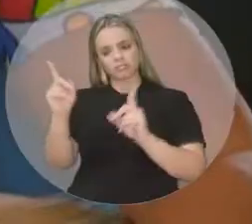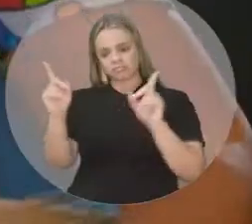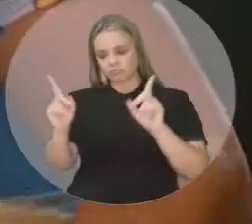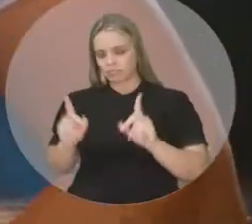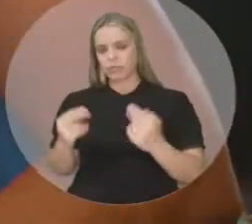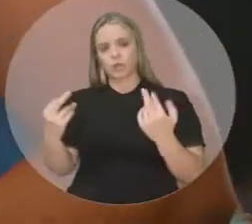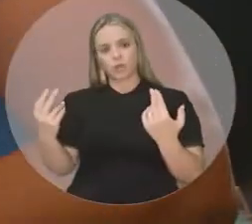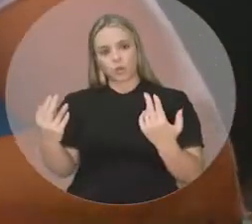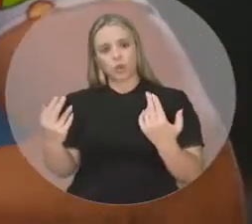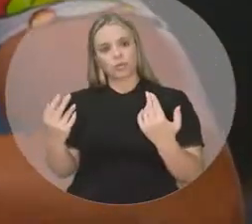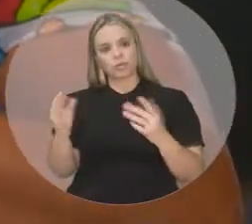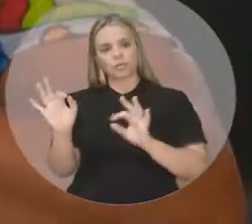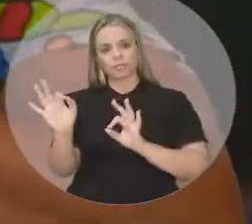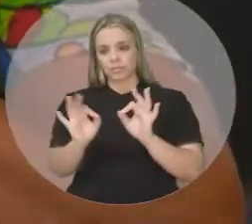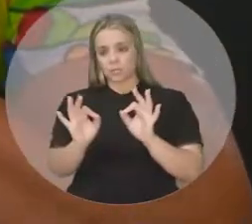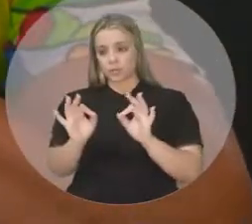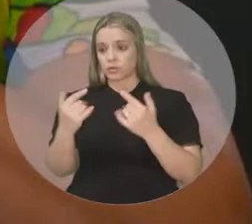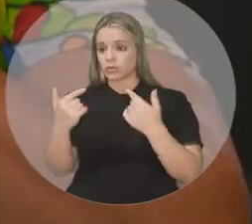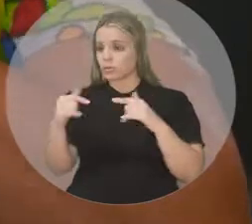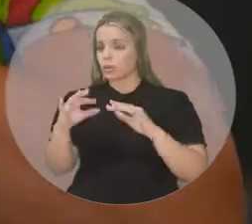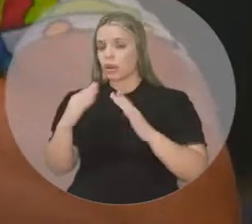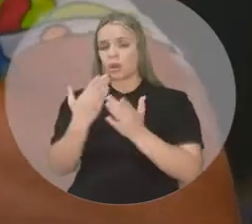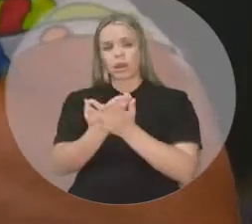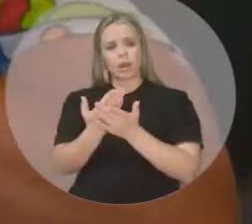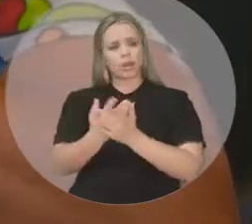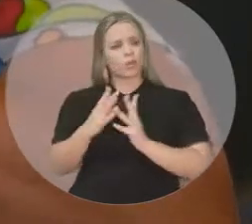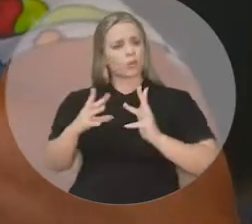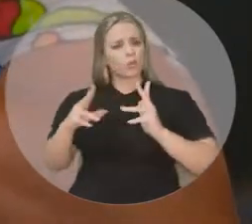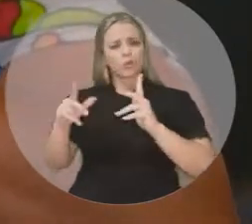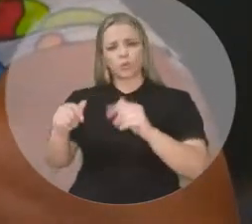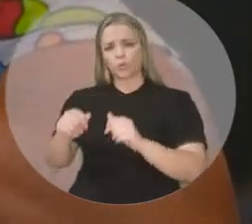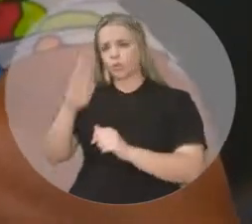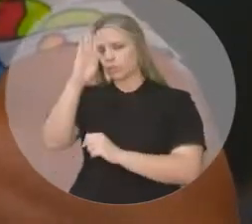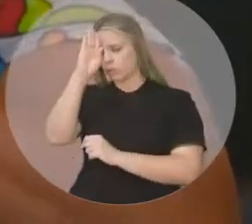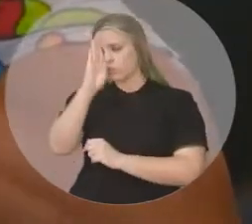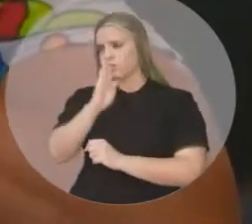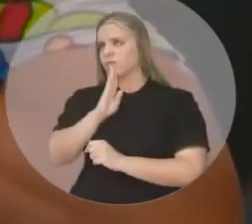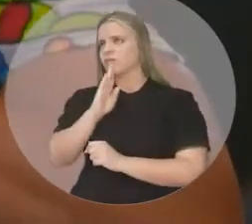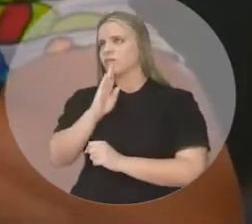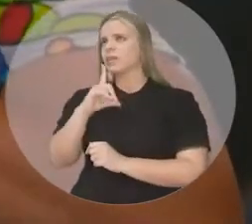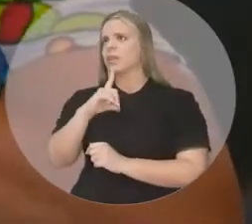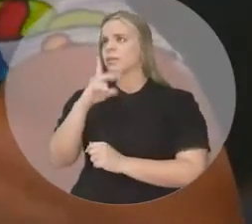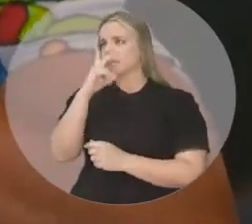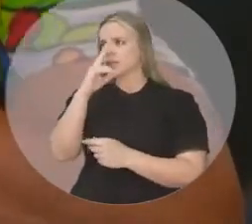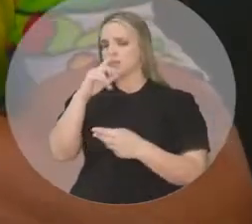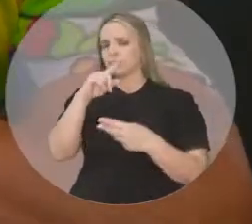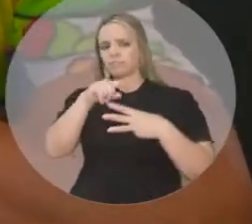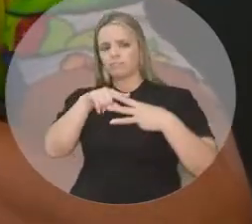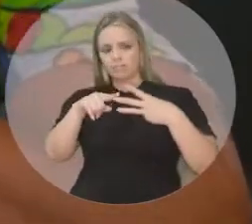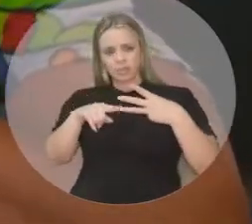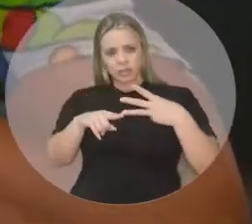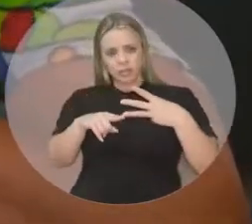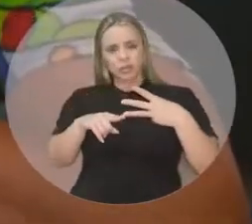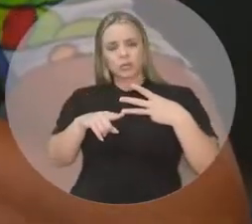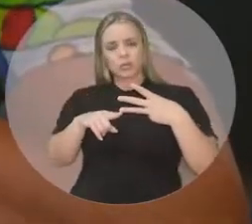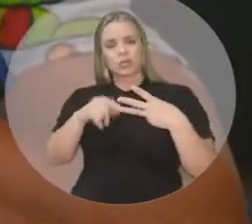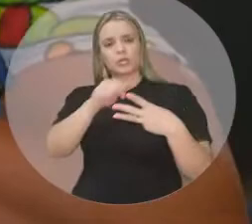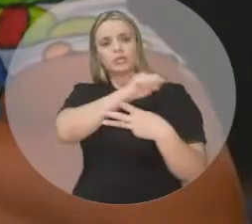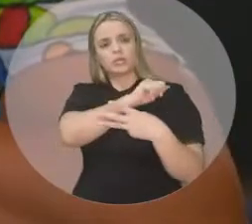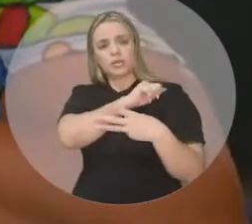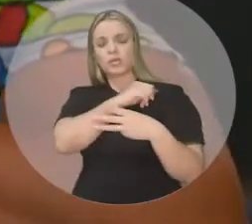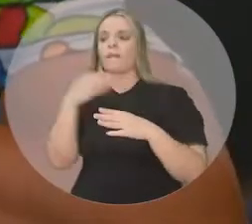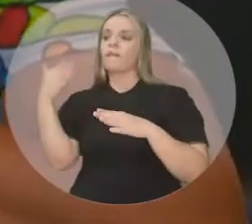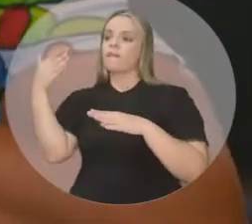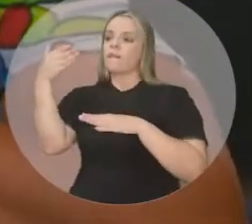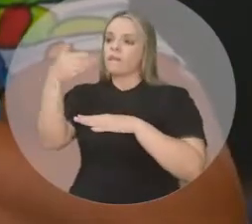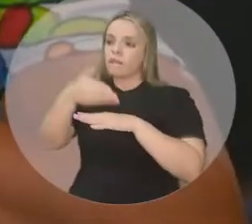coisa que a gente não mexe, Raul, é com o Centro-Oeste. O Centro-Oeste é representado por Cuiabá, pelo Mato